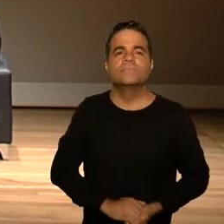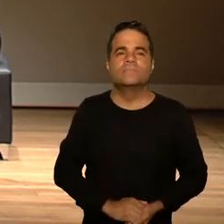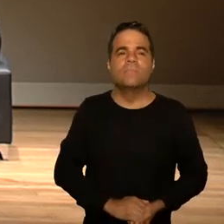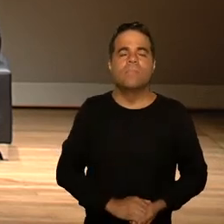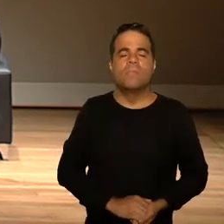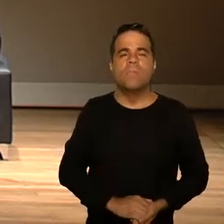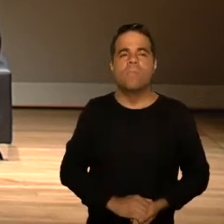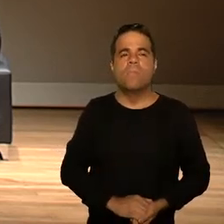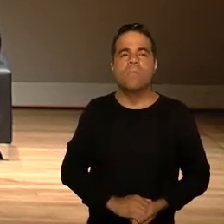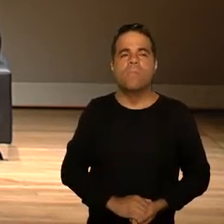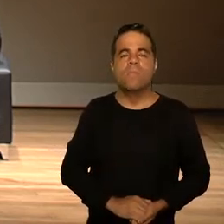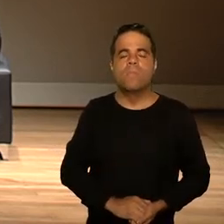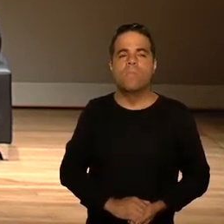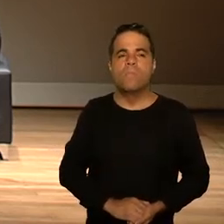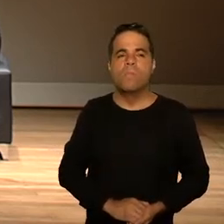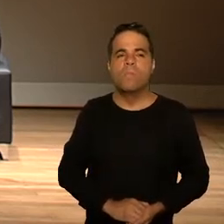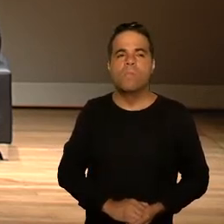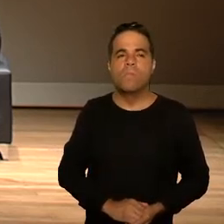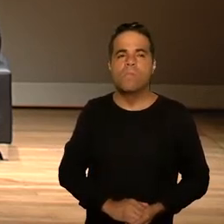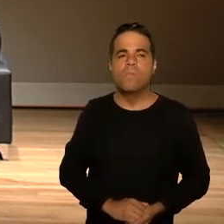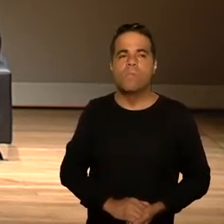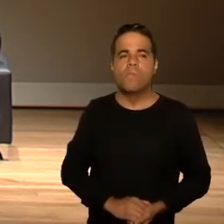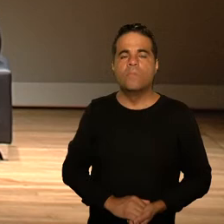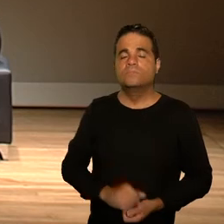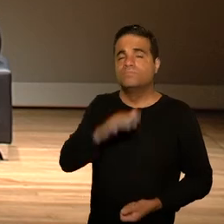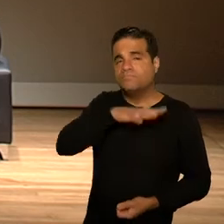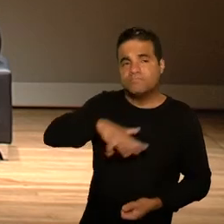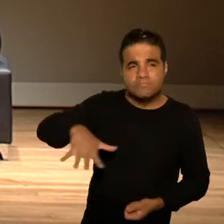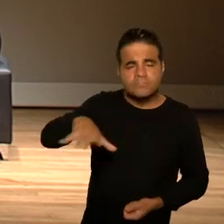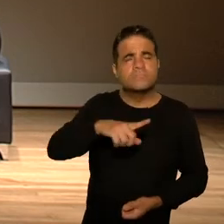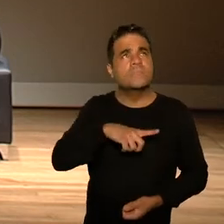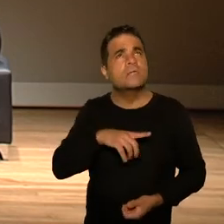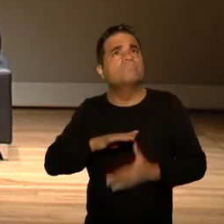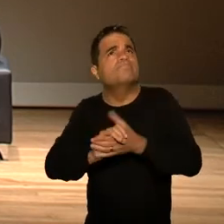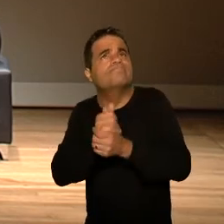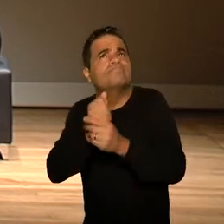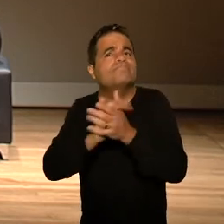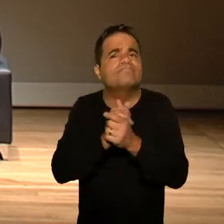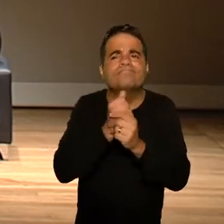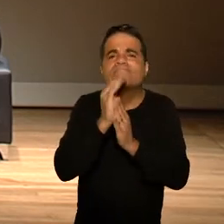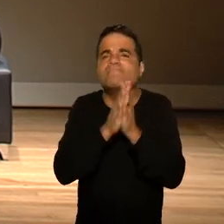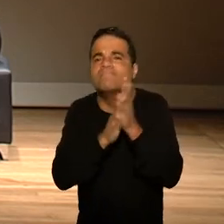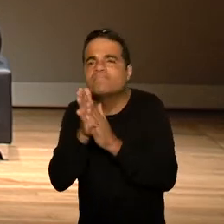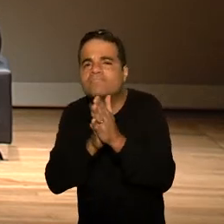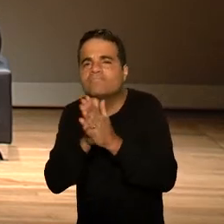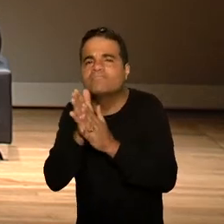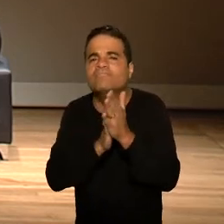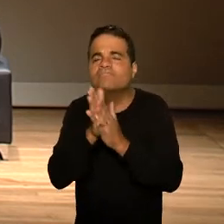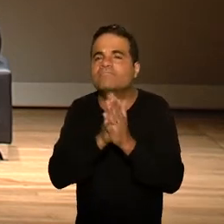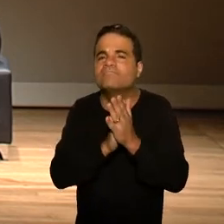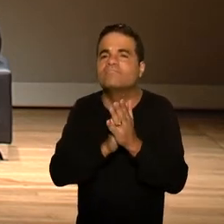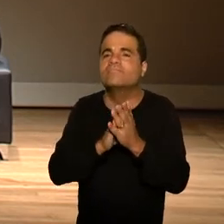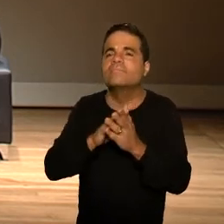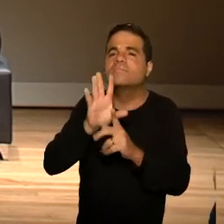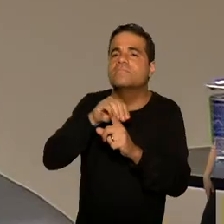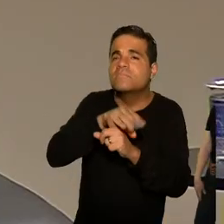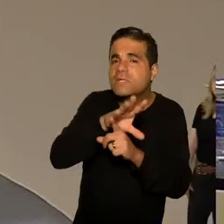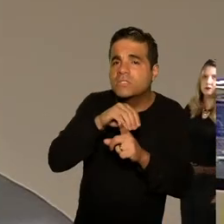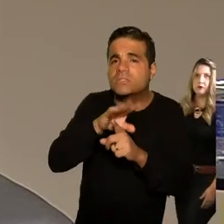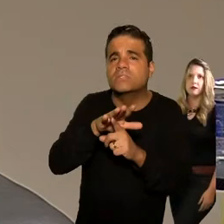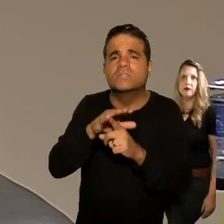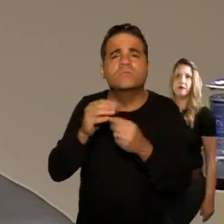em linhas Gerais ouvia de regra melhor dizendo há uma certa expectativa de que o a mediação